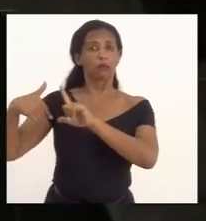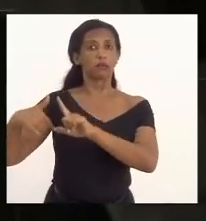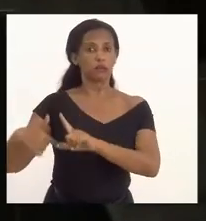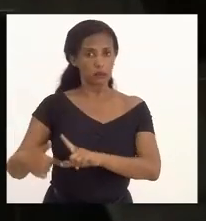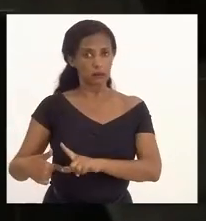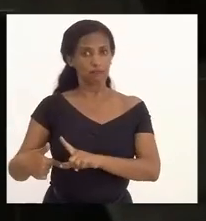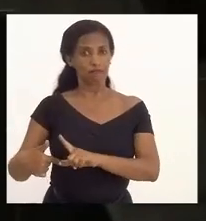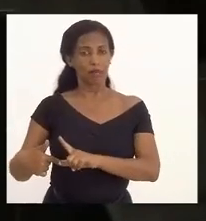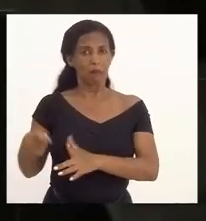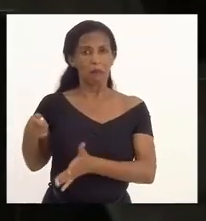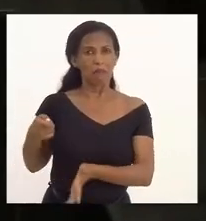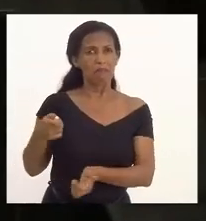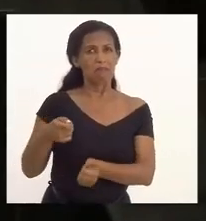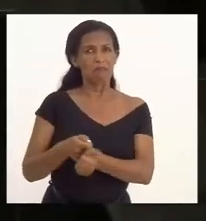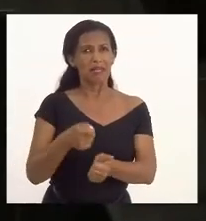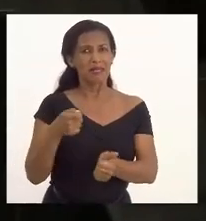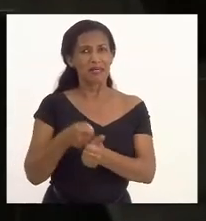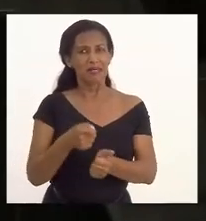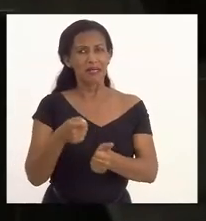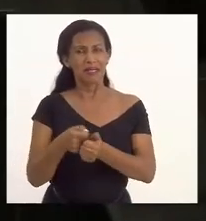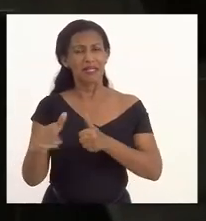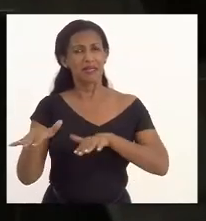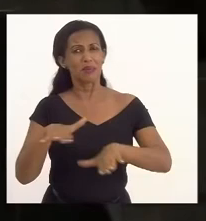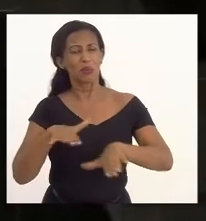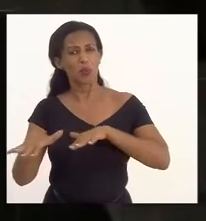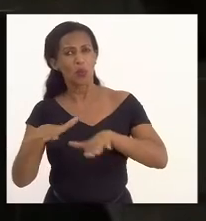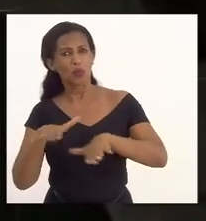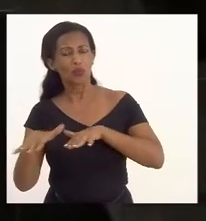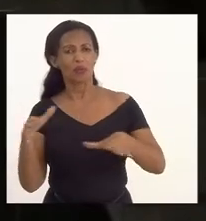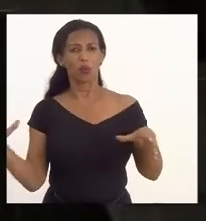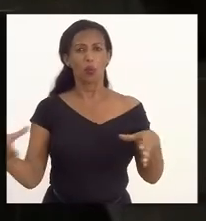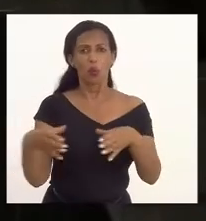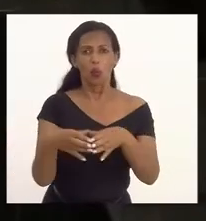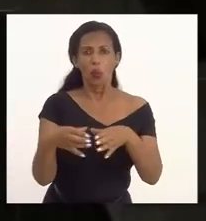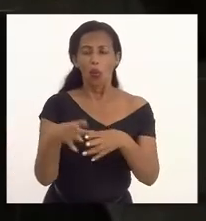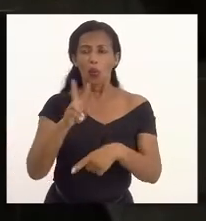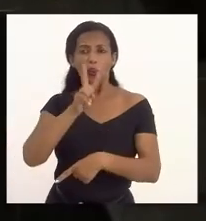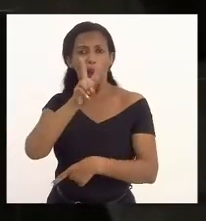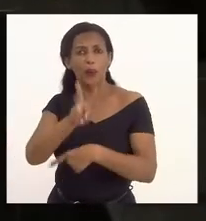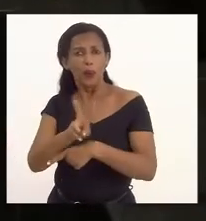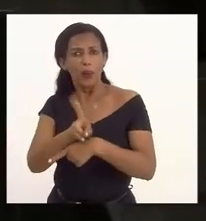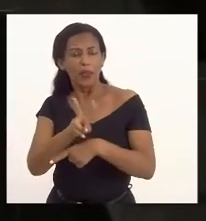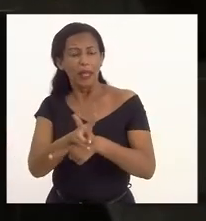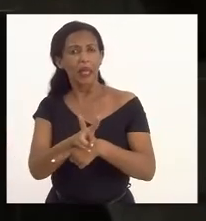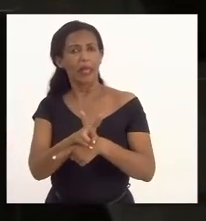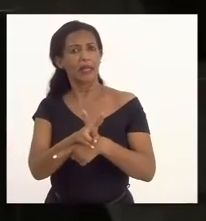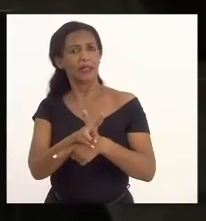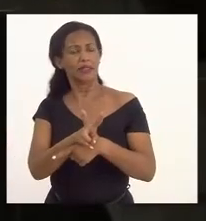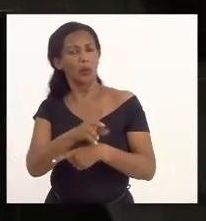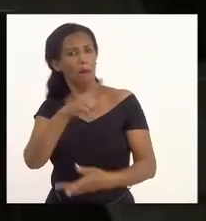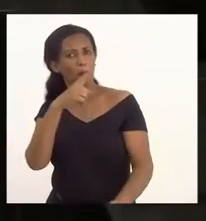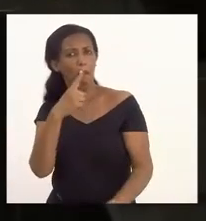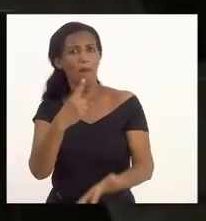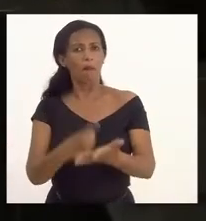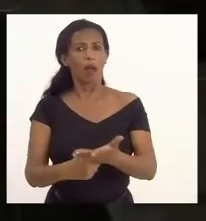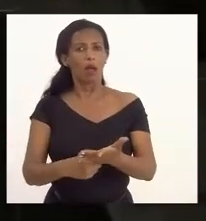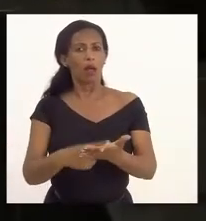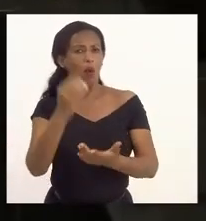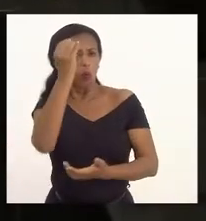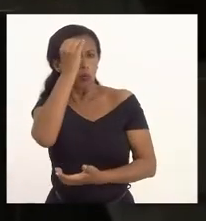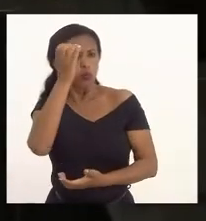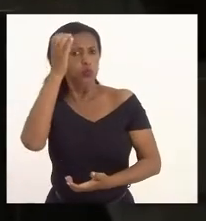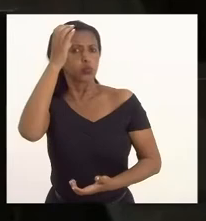para perseguir movimentos e coletivos que defendem essas marcas como marcas centrais da cultura e da